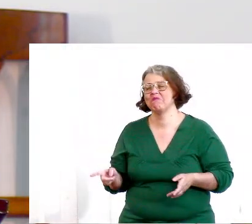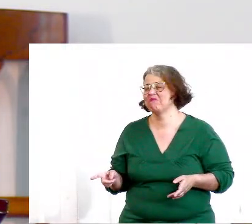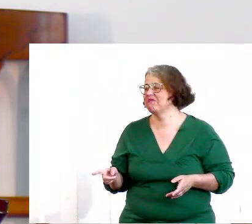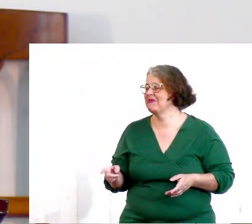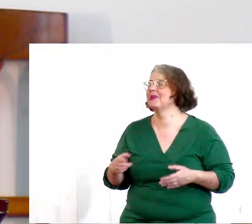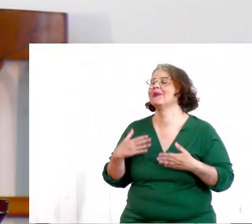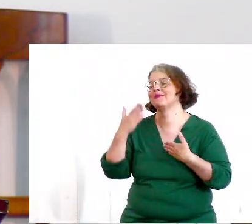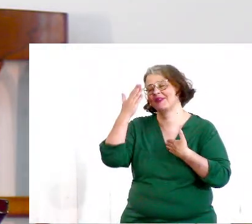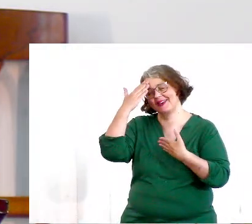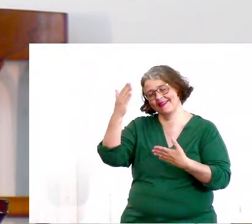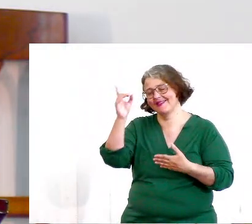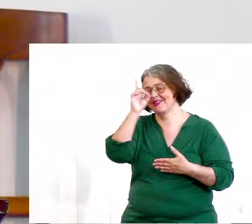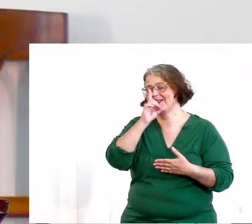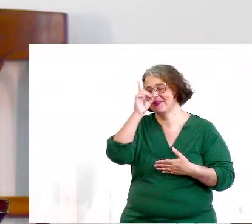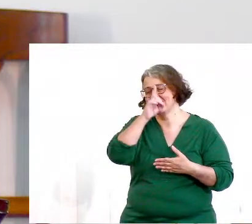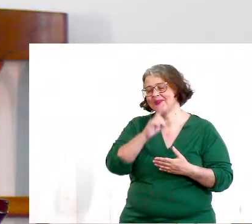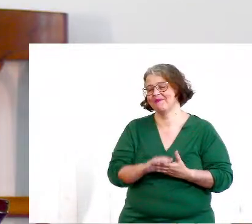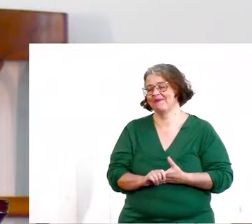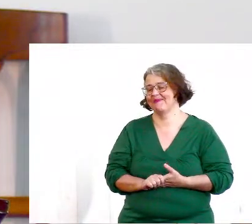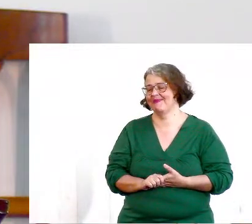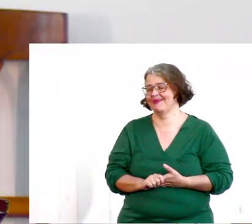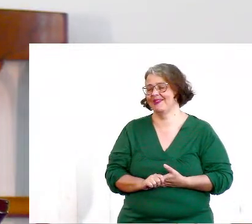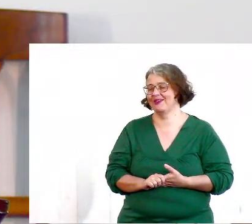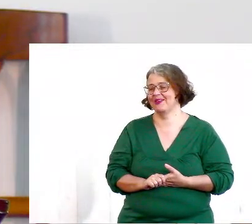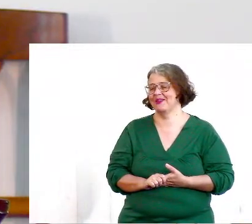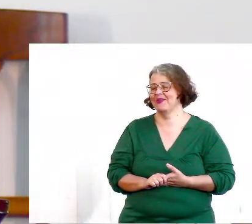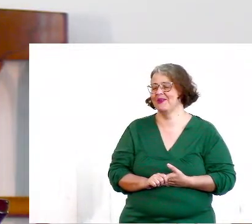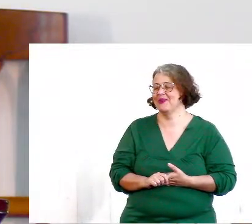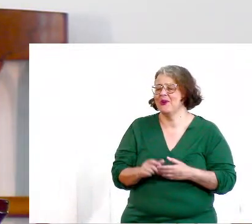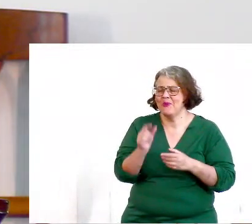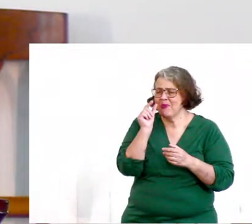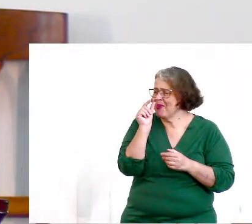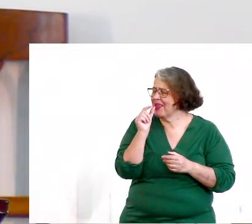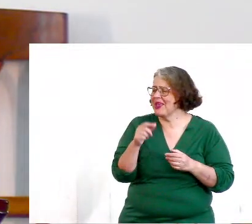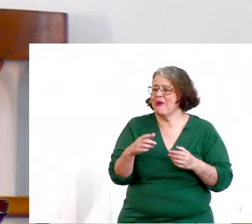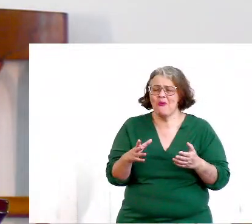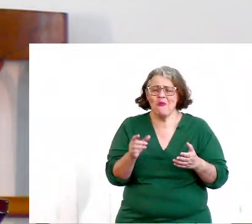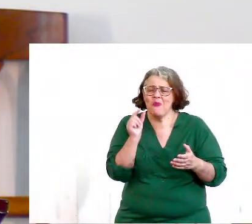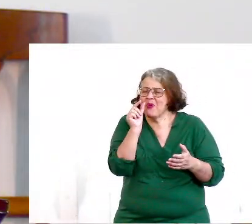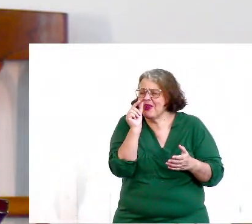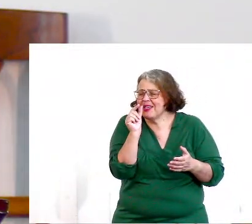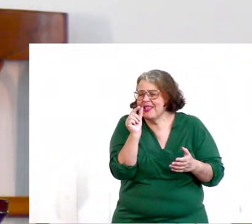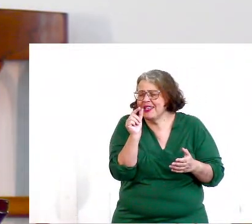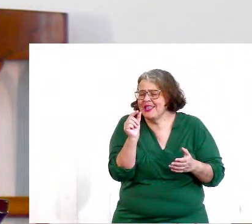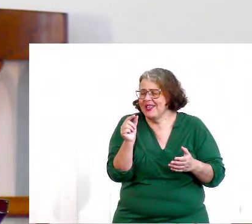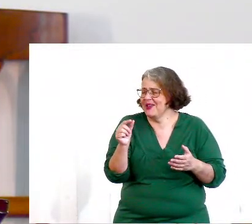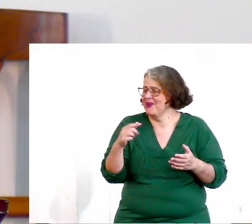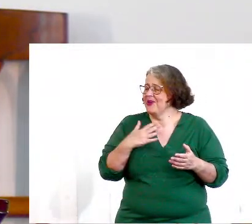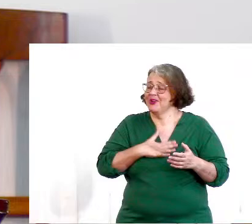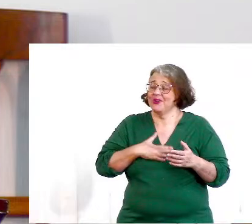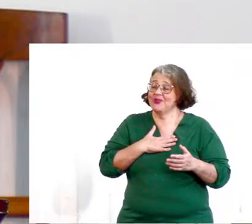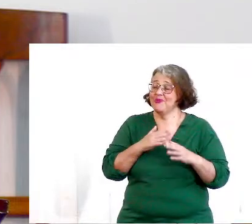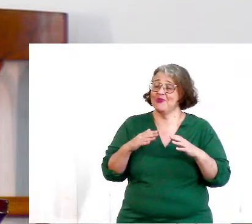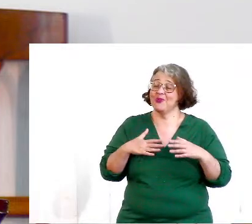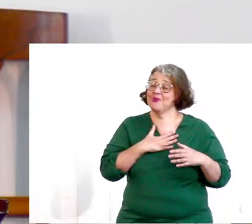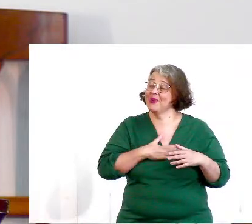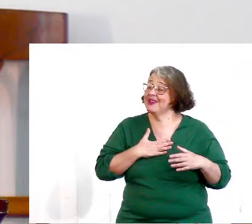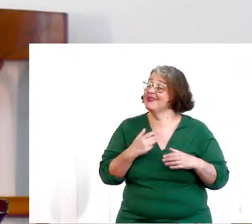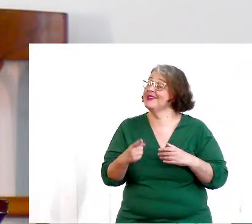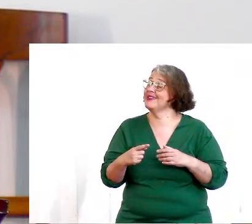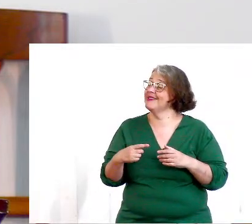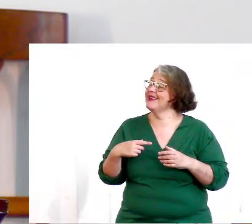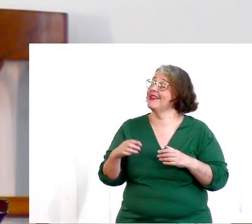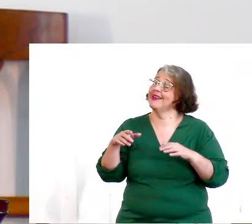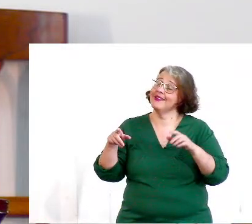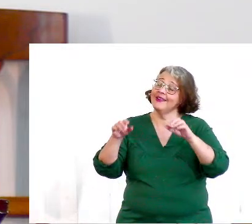domingo, uma antemão, um pouquinho do que será a eternidade, uma demonstração. Obrigado por isso,